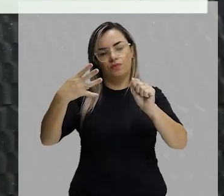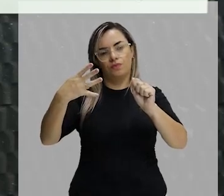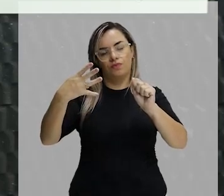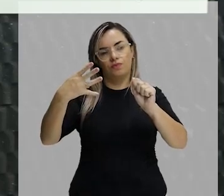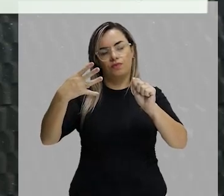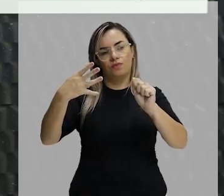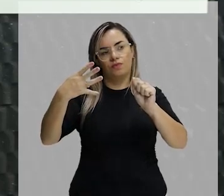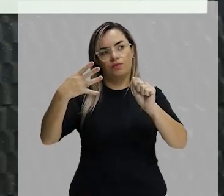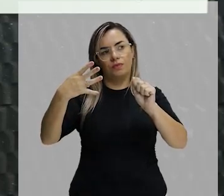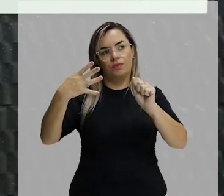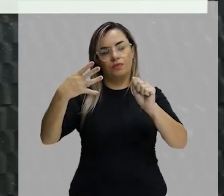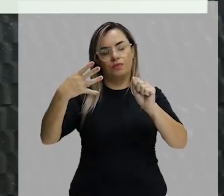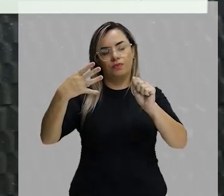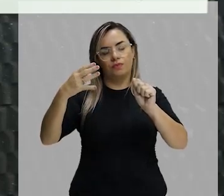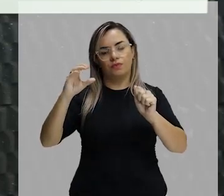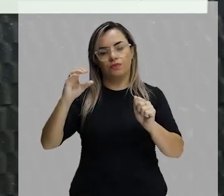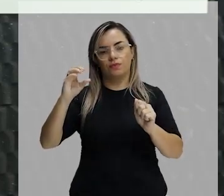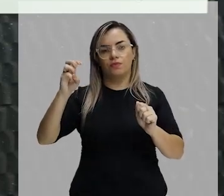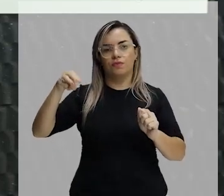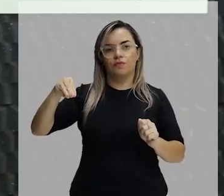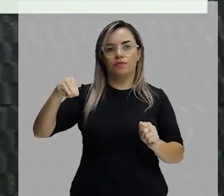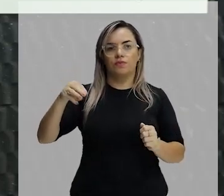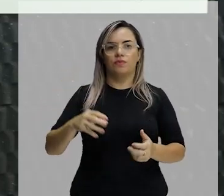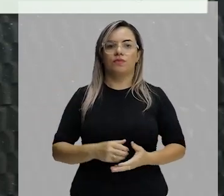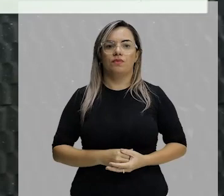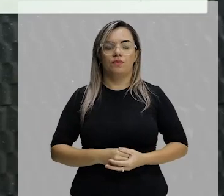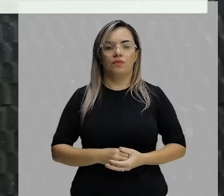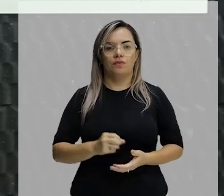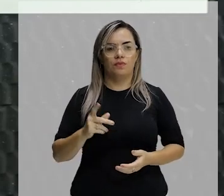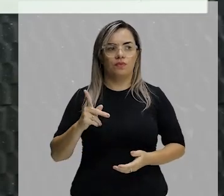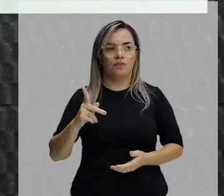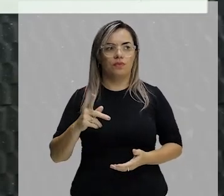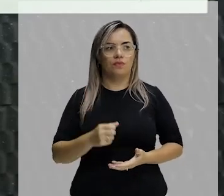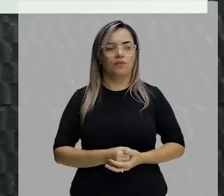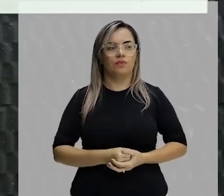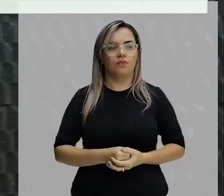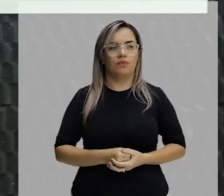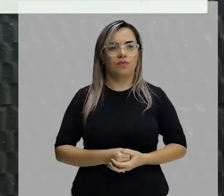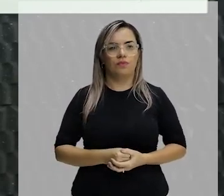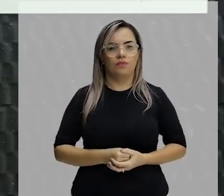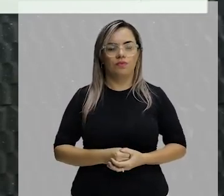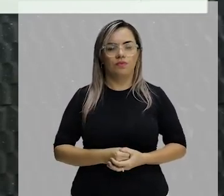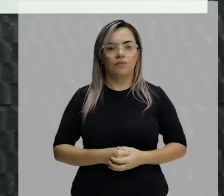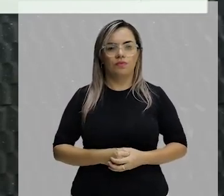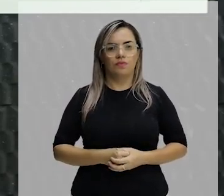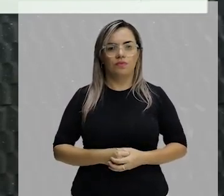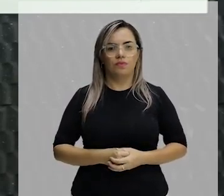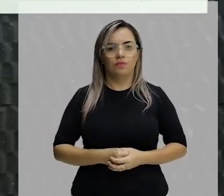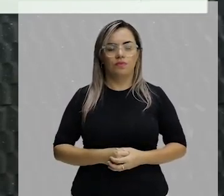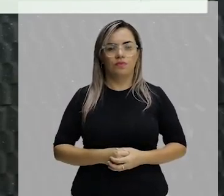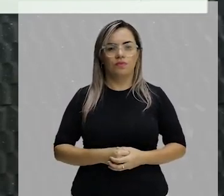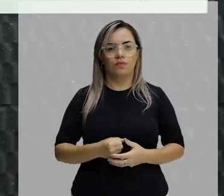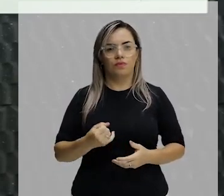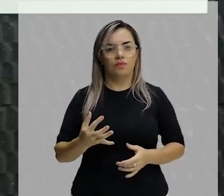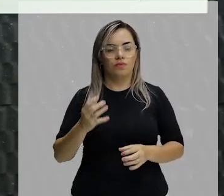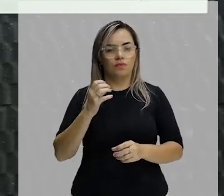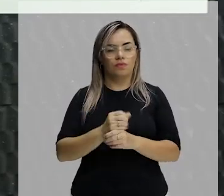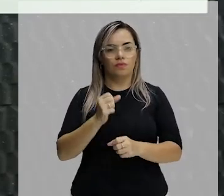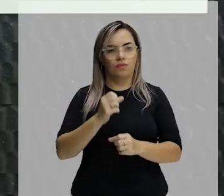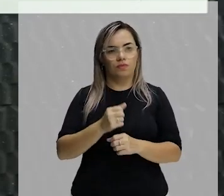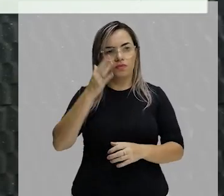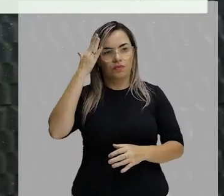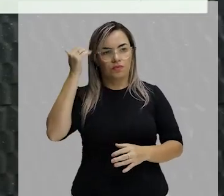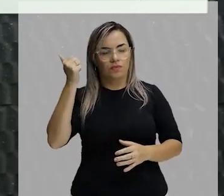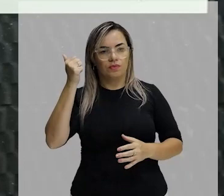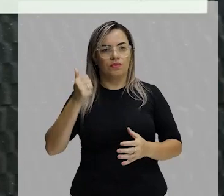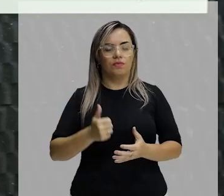Vou colocar aqui 4 centímetros. Beleza? Então, calculamos aí a aresta. Agora, ele quer